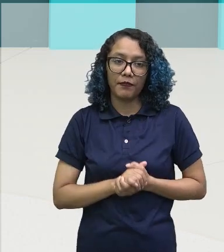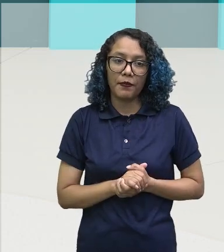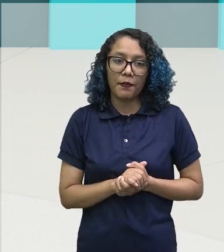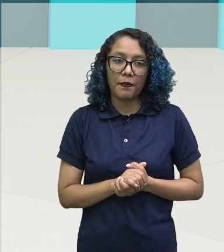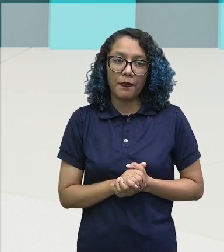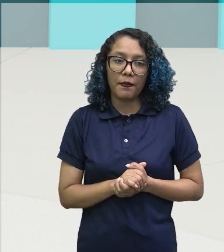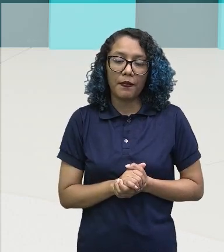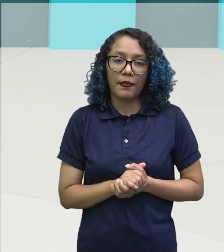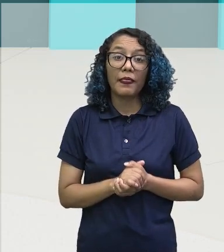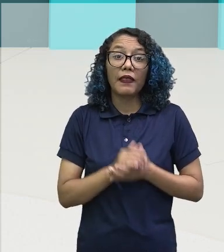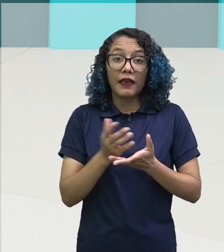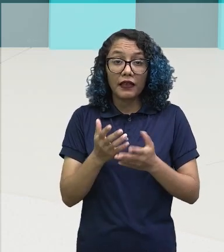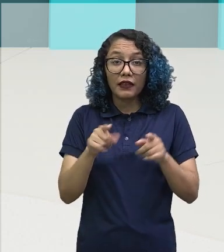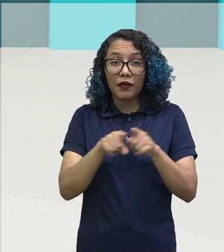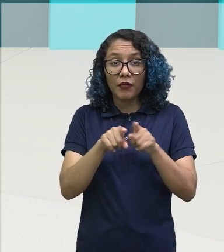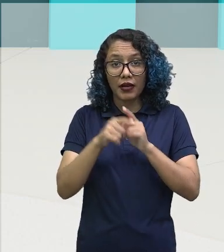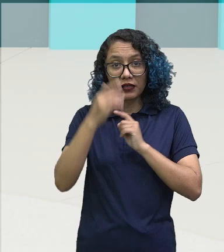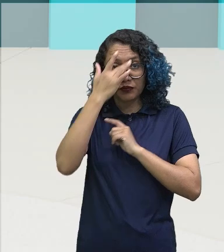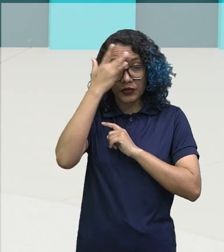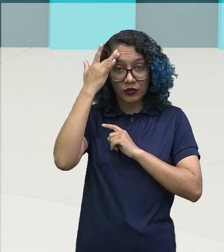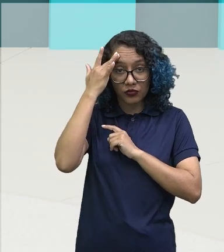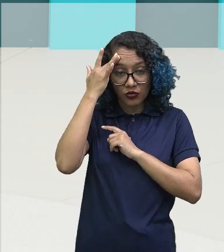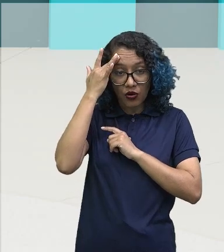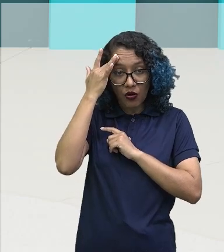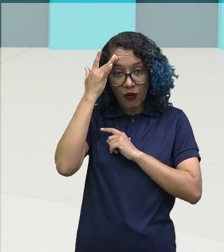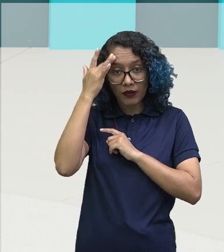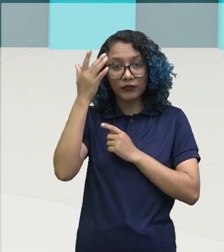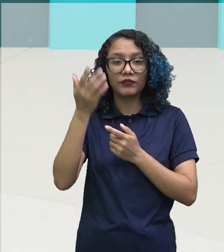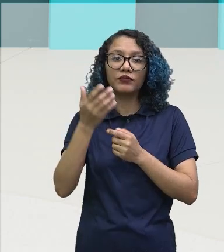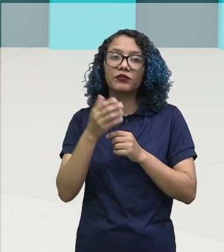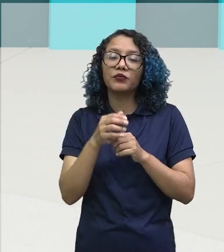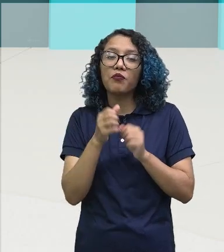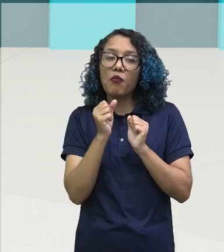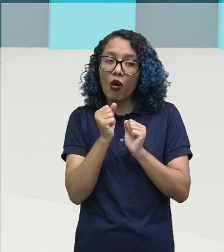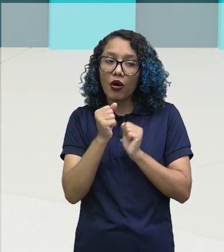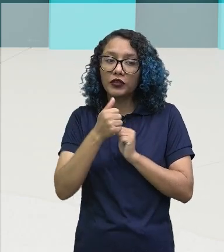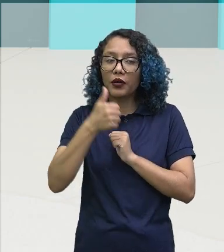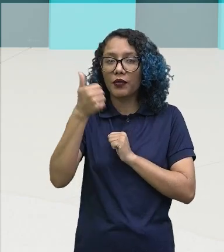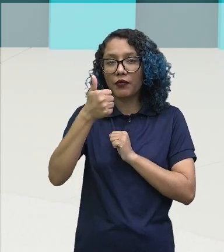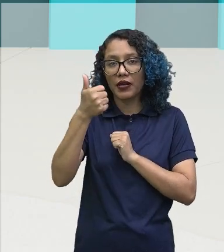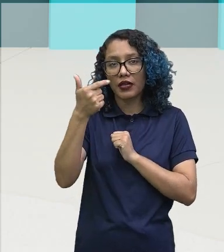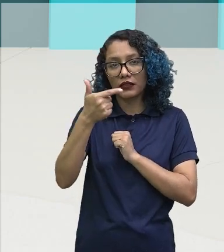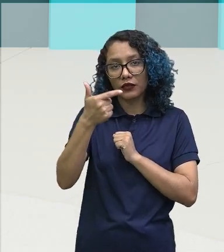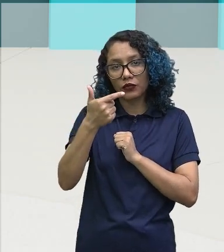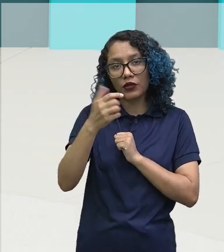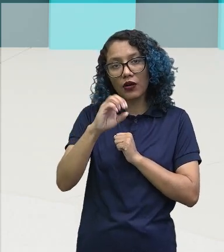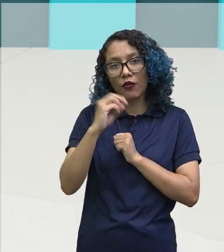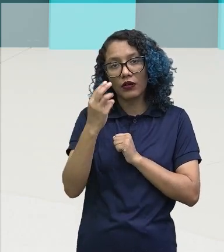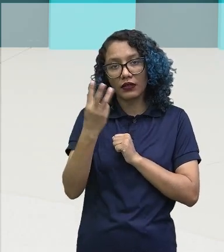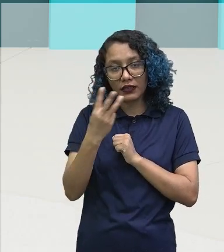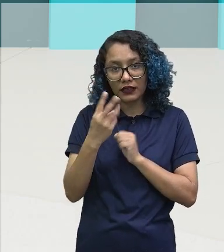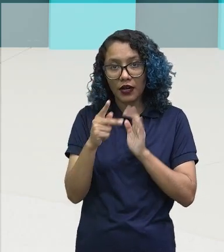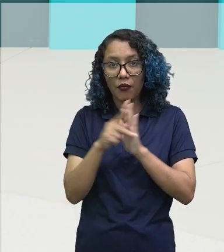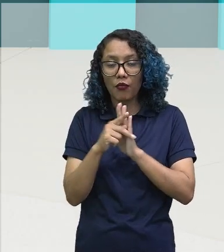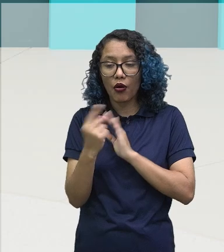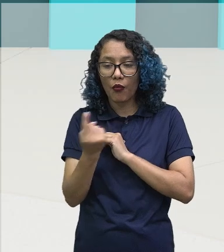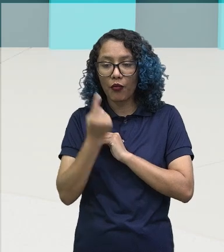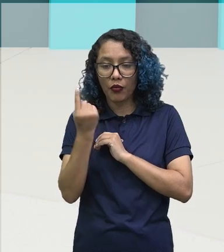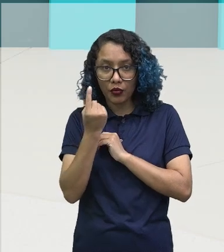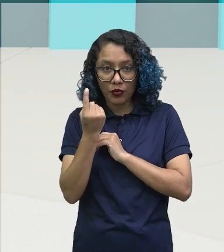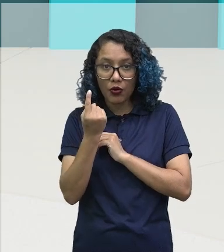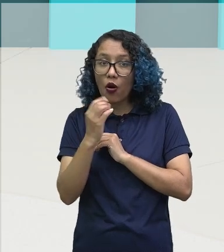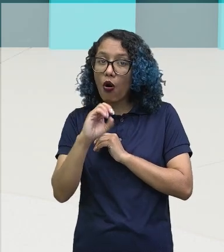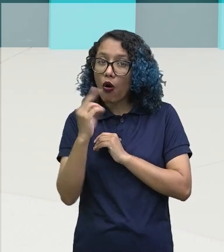as pessoas do discurso que poderá estar em primeira, segunda ou terceira pessoa do singular, ou primeira, segunda ou terceira